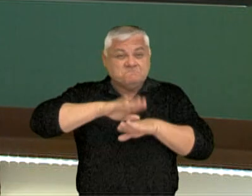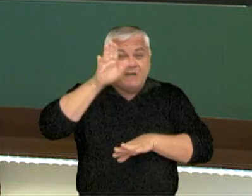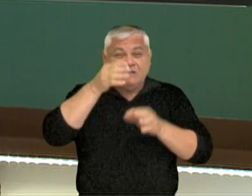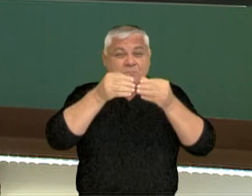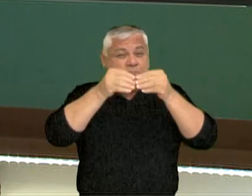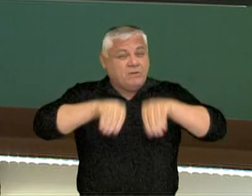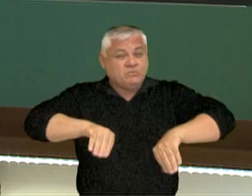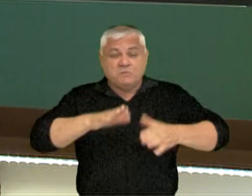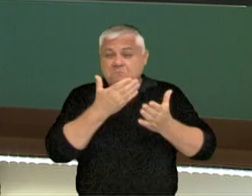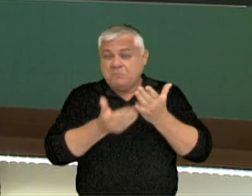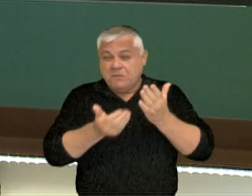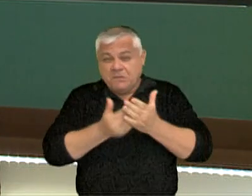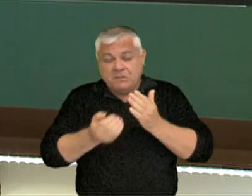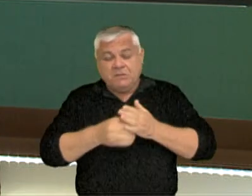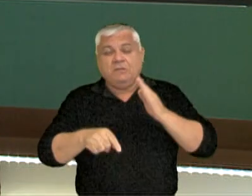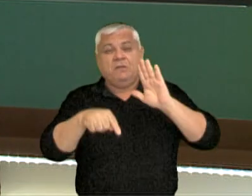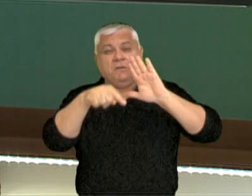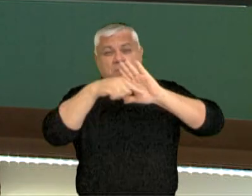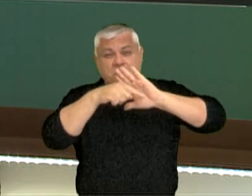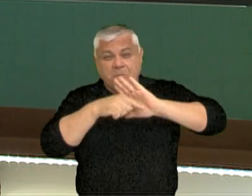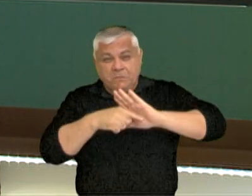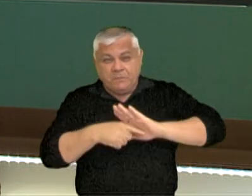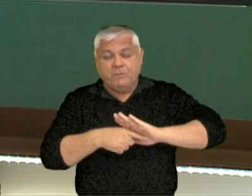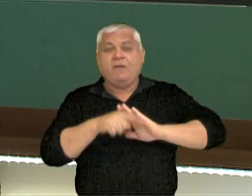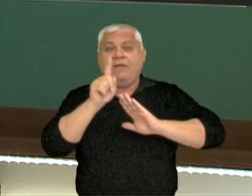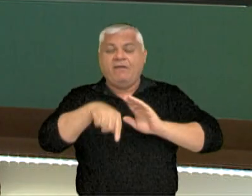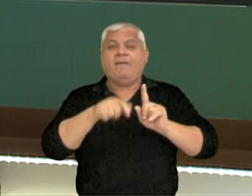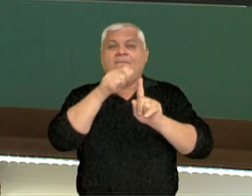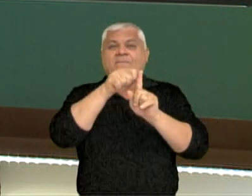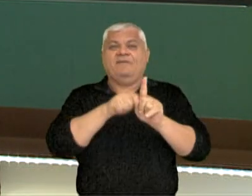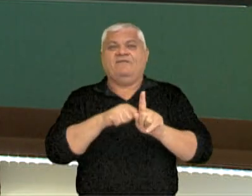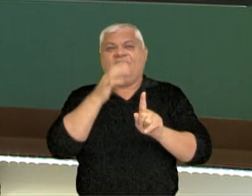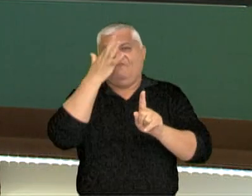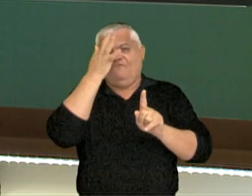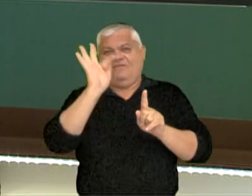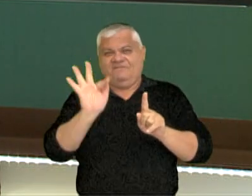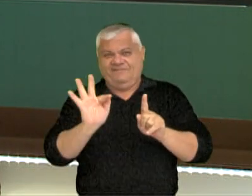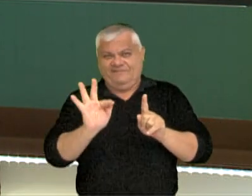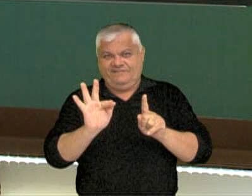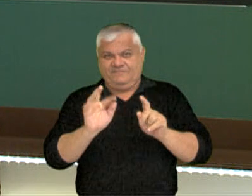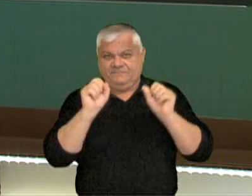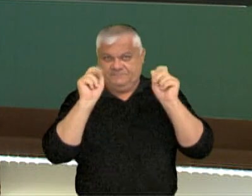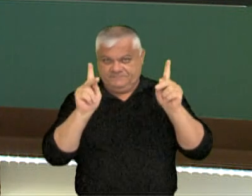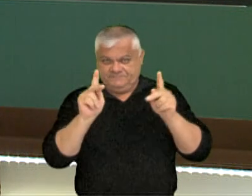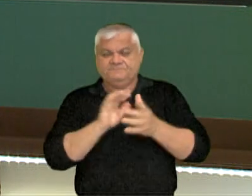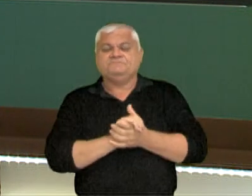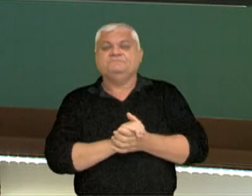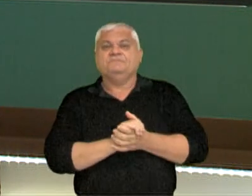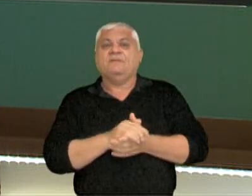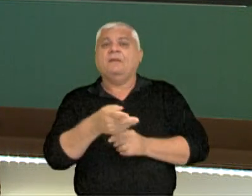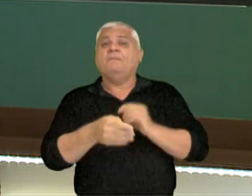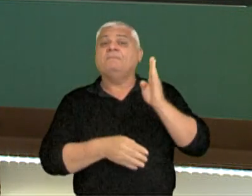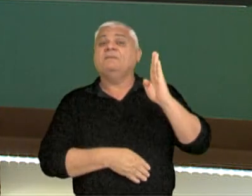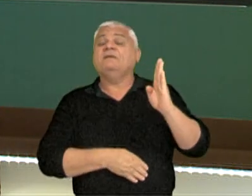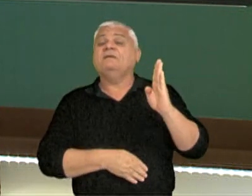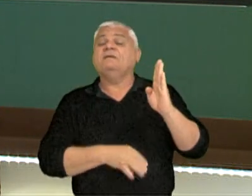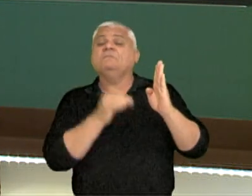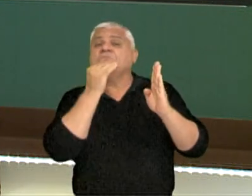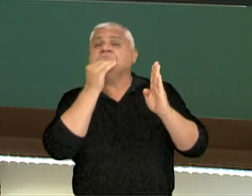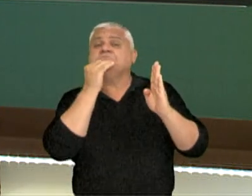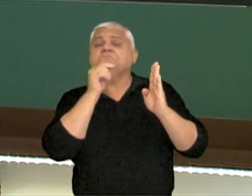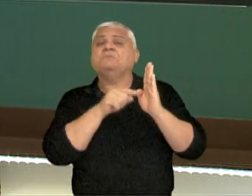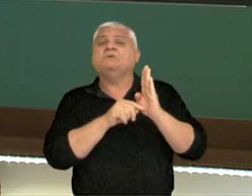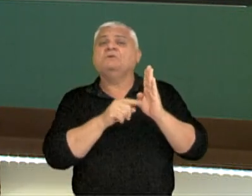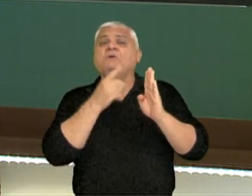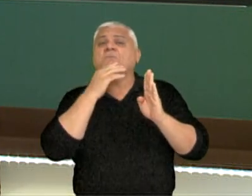de R$ 40.000 foi o mês de fevereiro, ok? Na letra B, qual foi